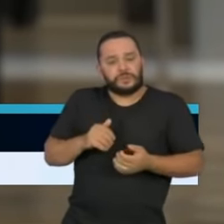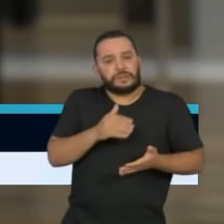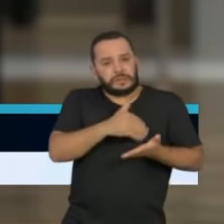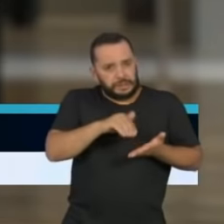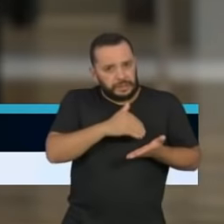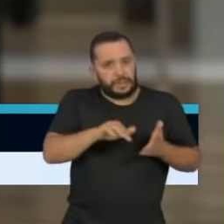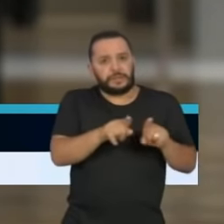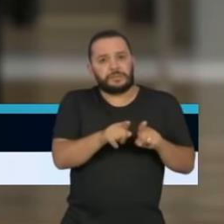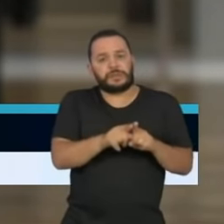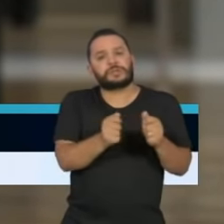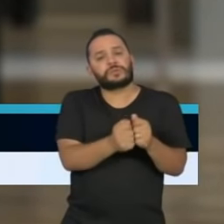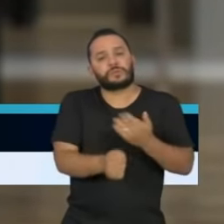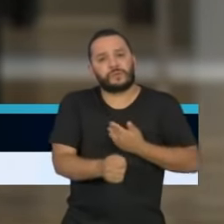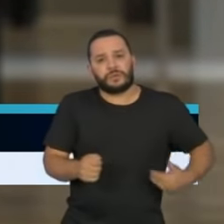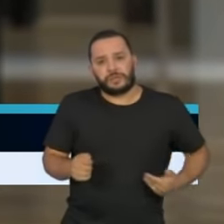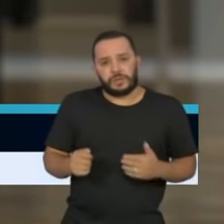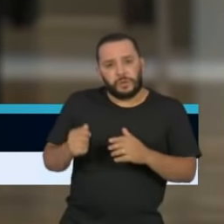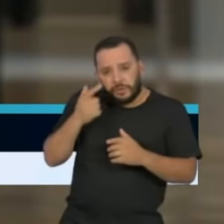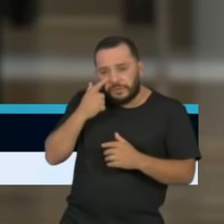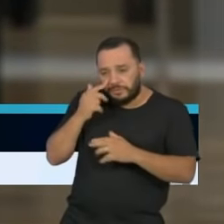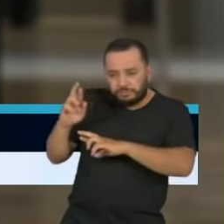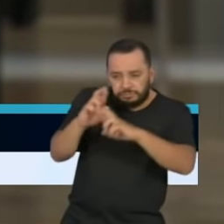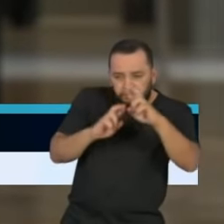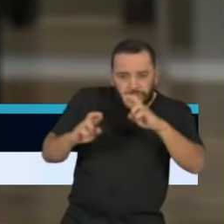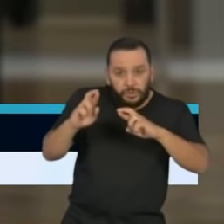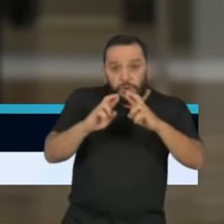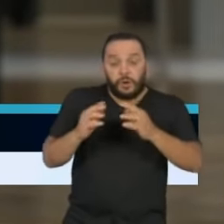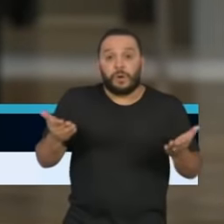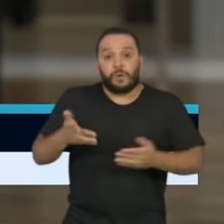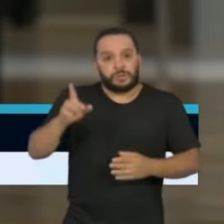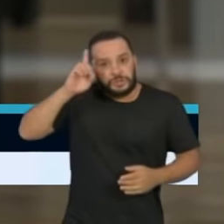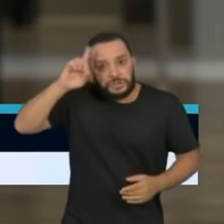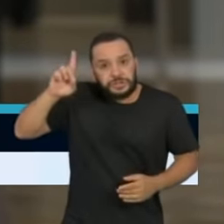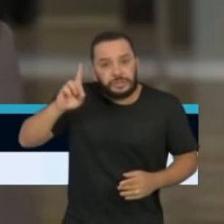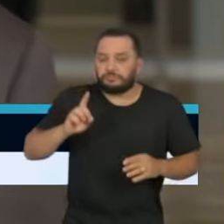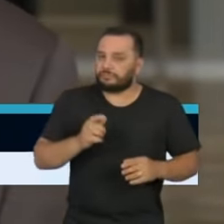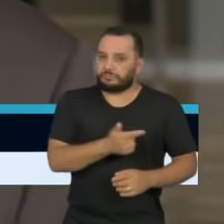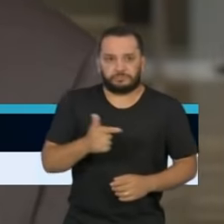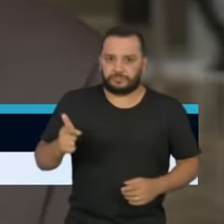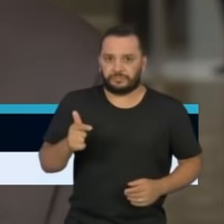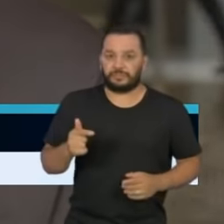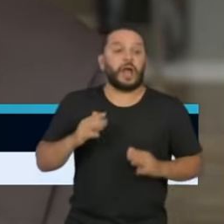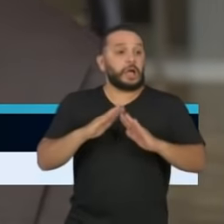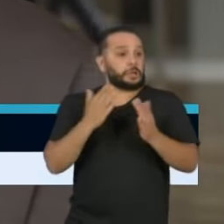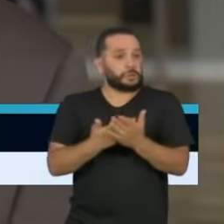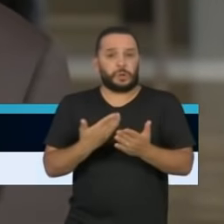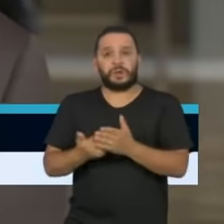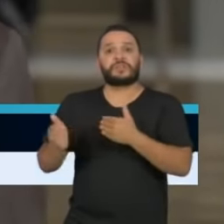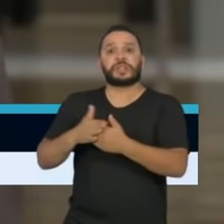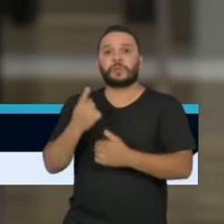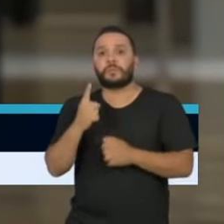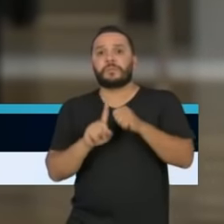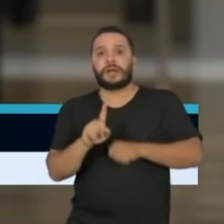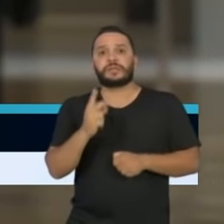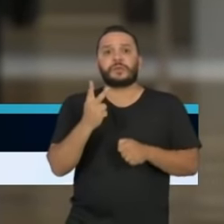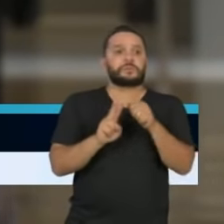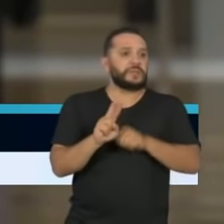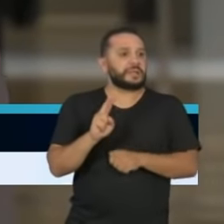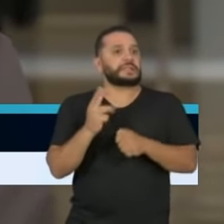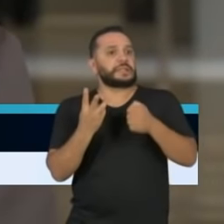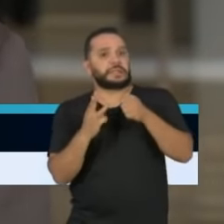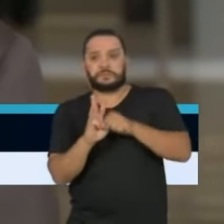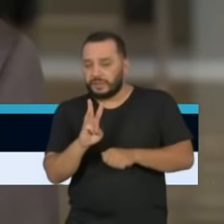governador. Então, hoje não tem data. As pessoas perguntam, puxa, mas vai ficar sem escola um mês, dois meses, três meses, quatro meses?